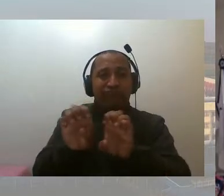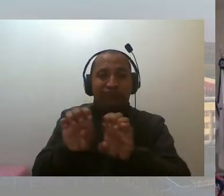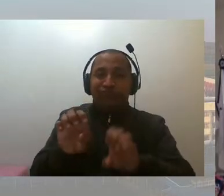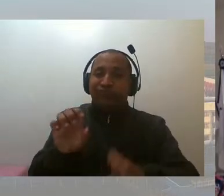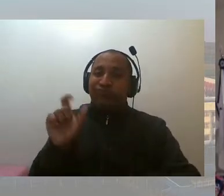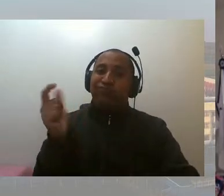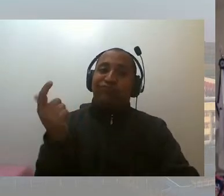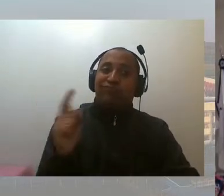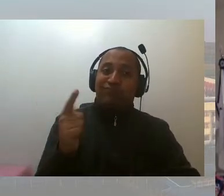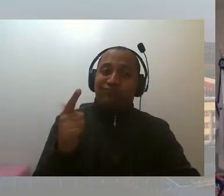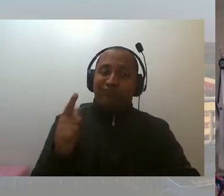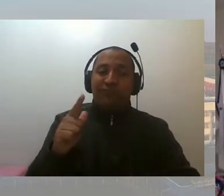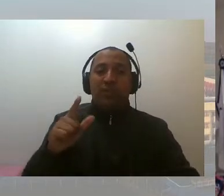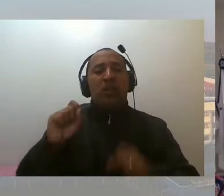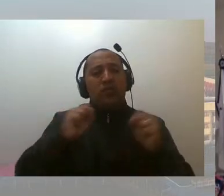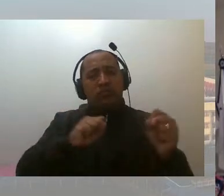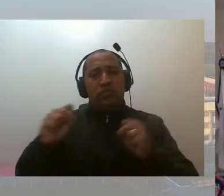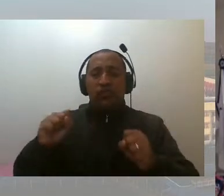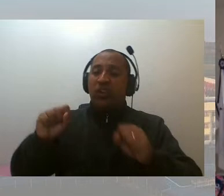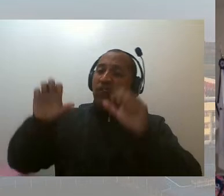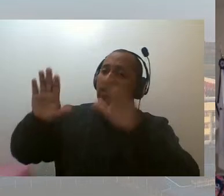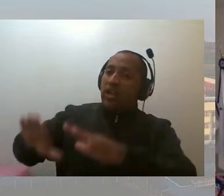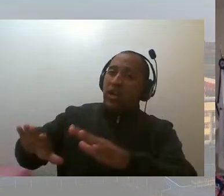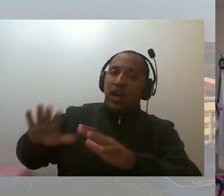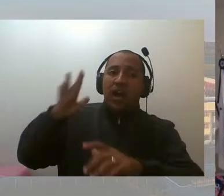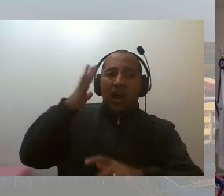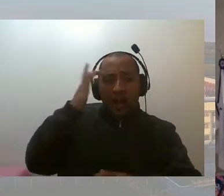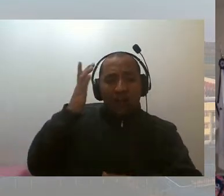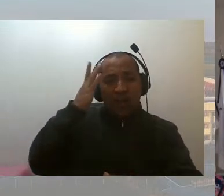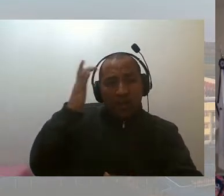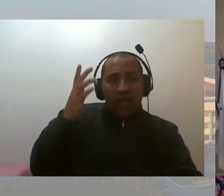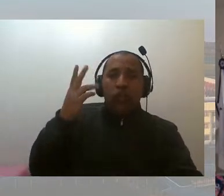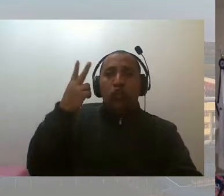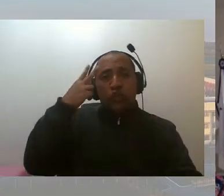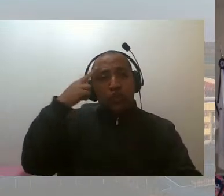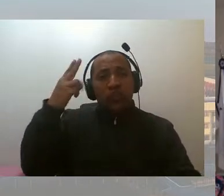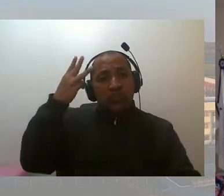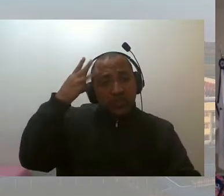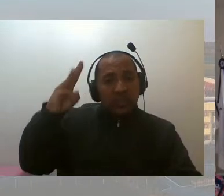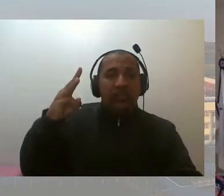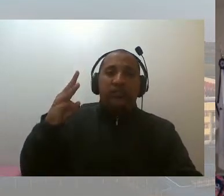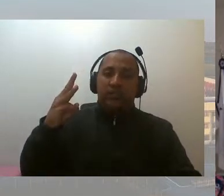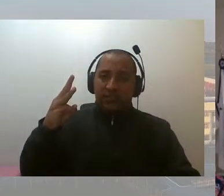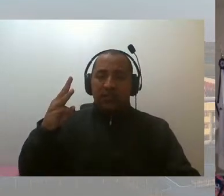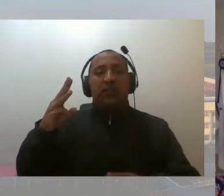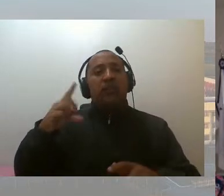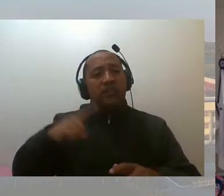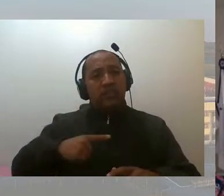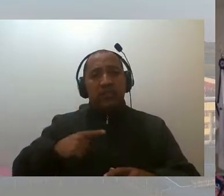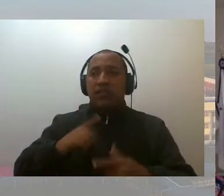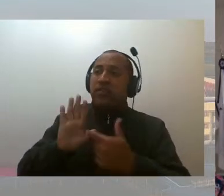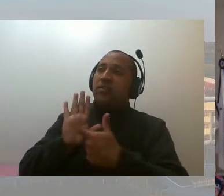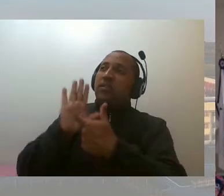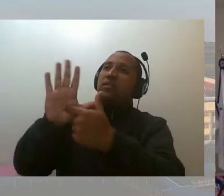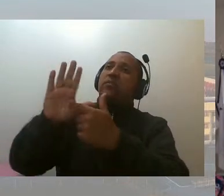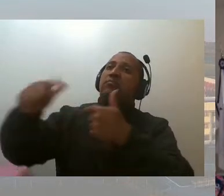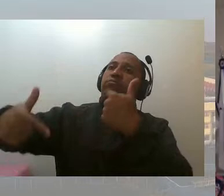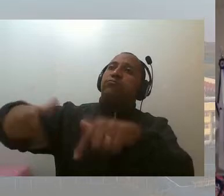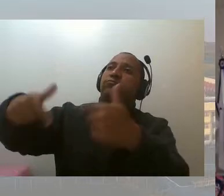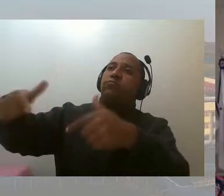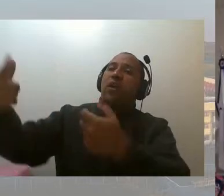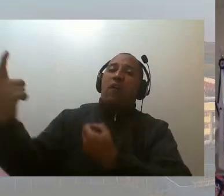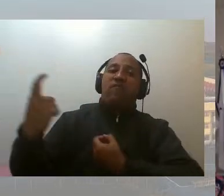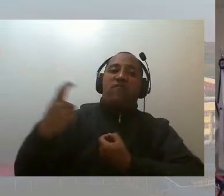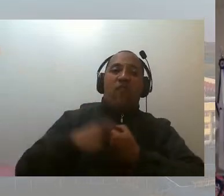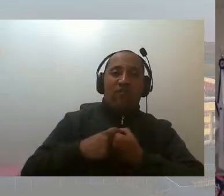que possa aí ficar 2 ou 3 dias durante todo o CIEP. Então vai, faz a apresentação do trabalho e